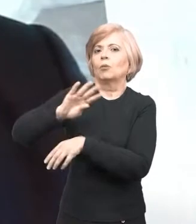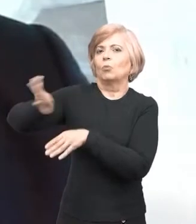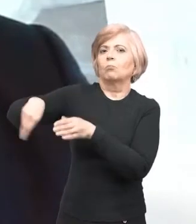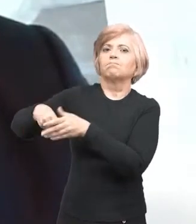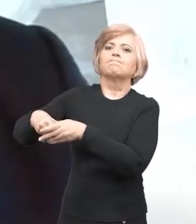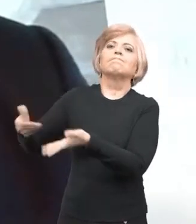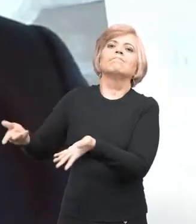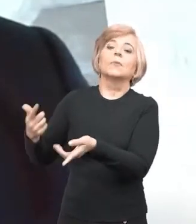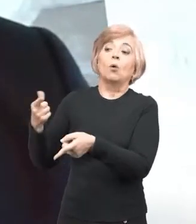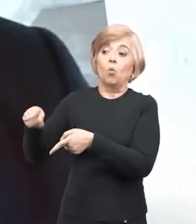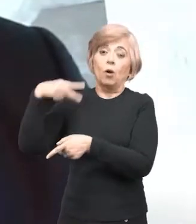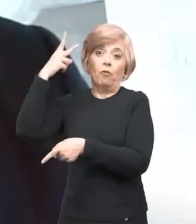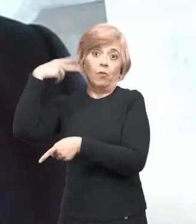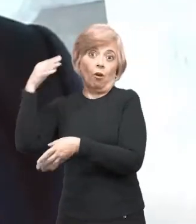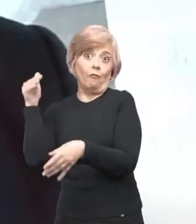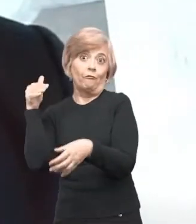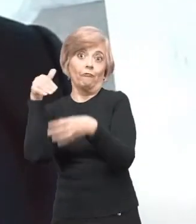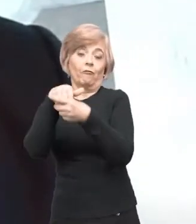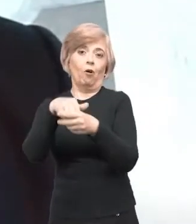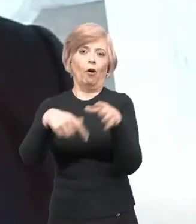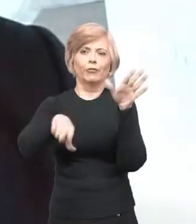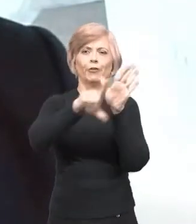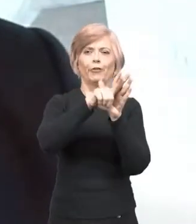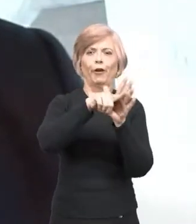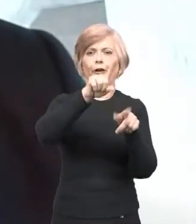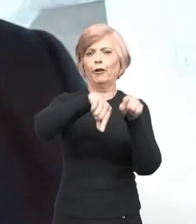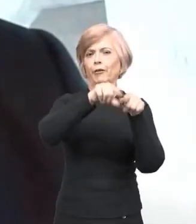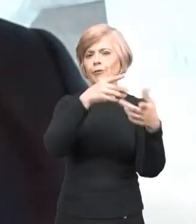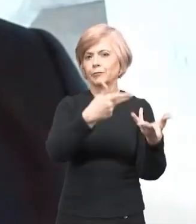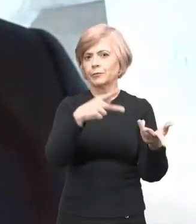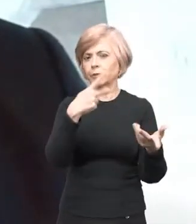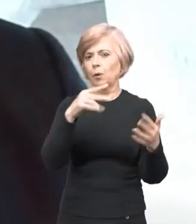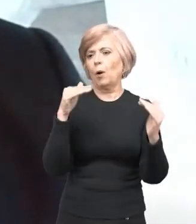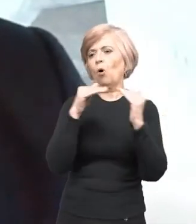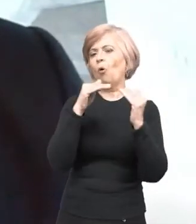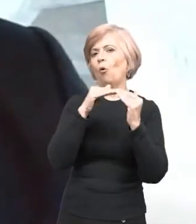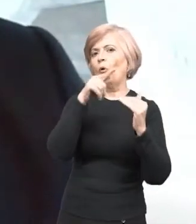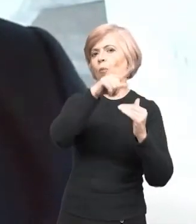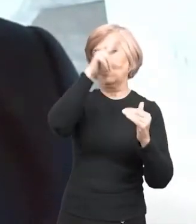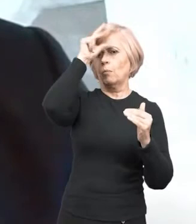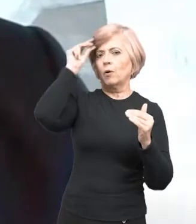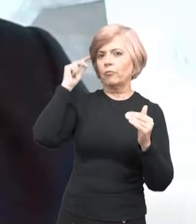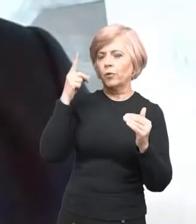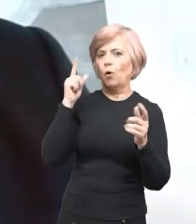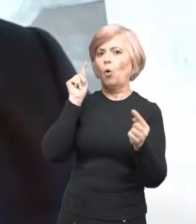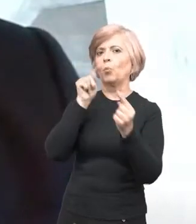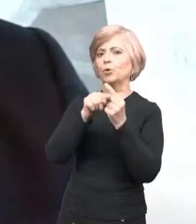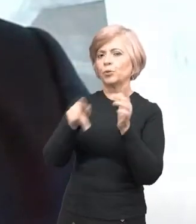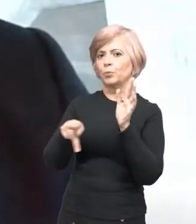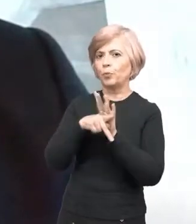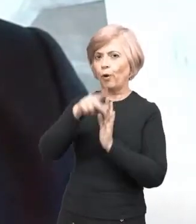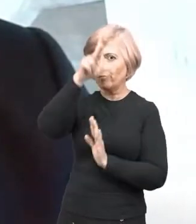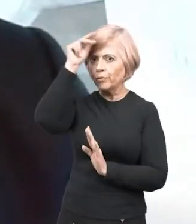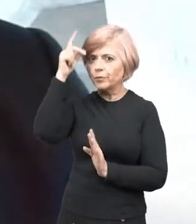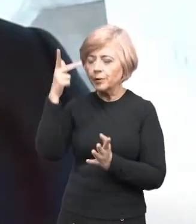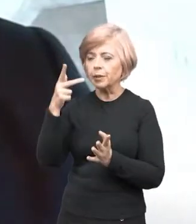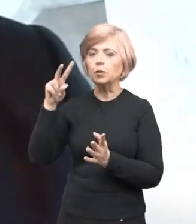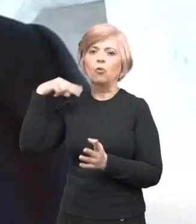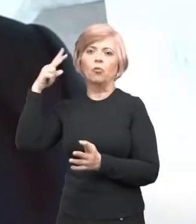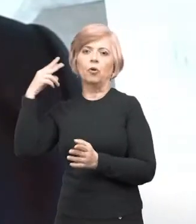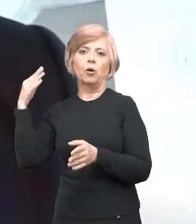para que esse vereador pudesse votar em determinada matéria de acordo com o objetivo do prefeito,